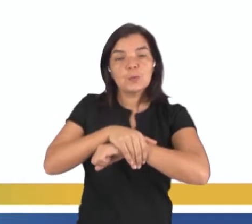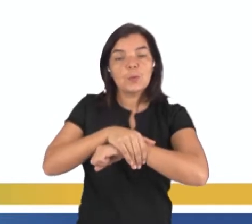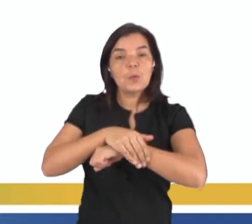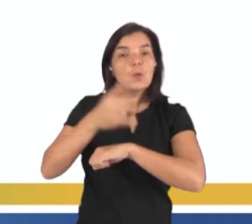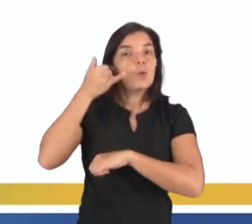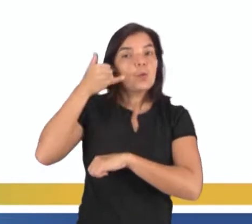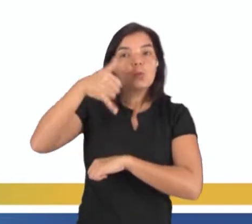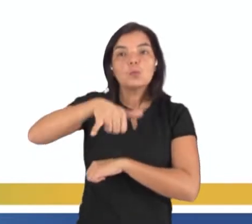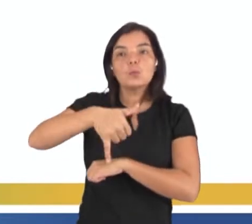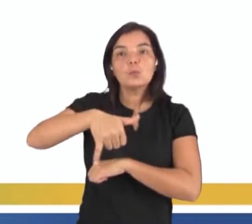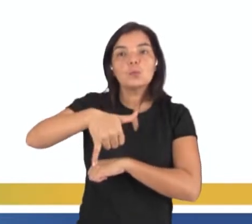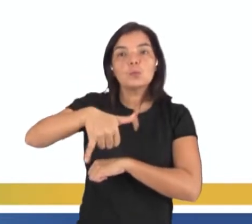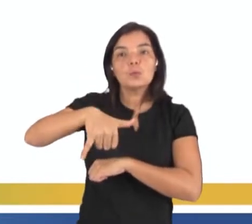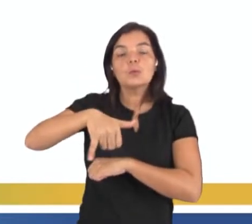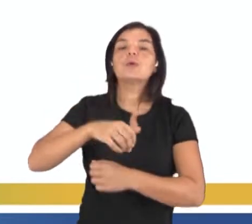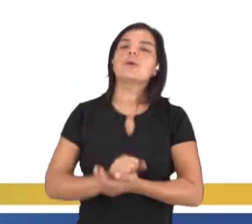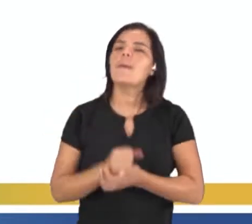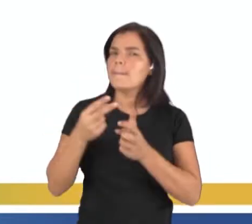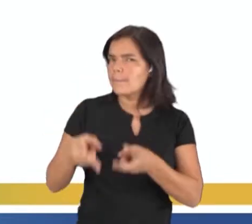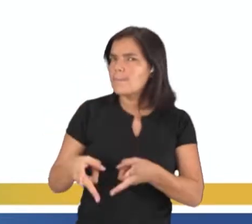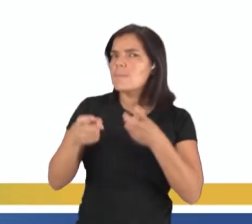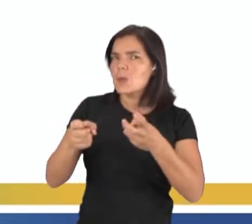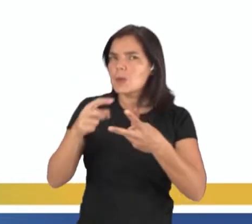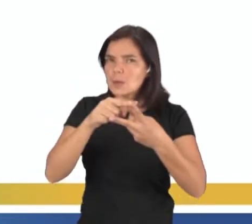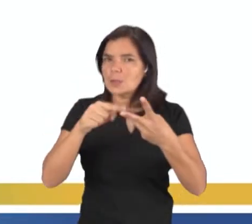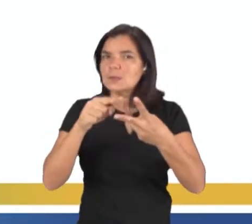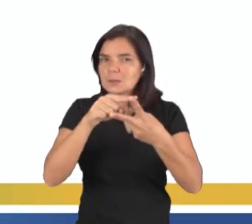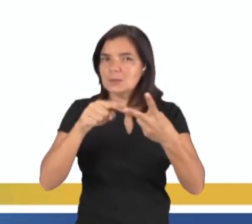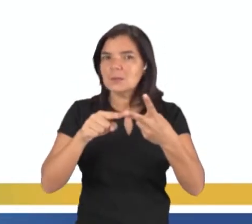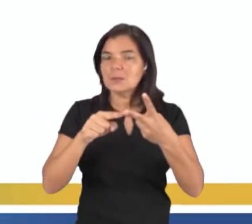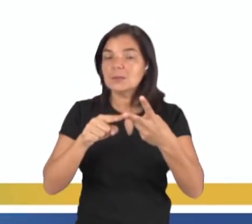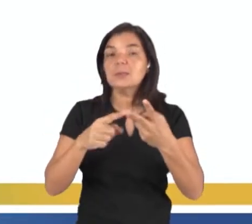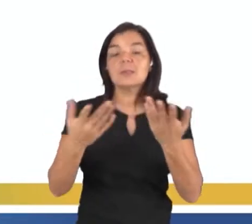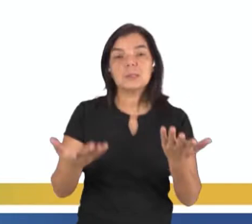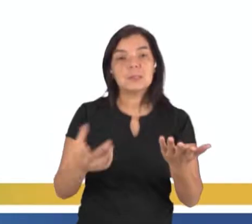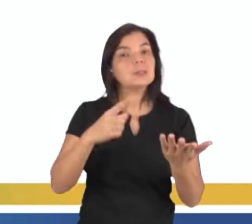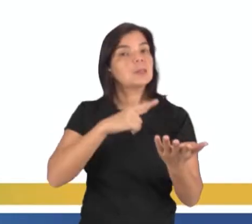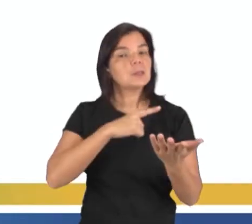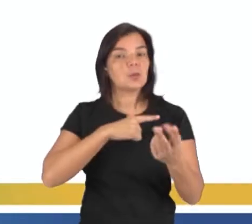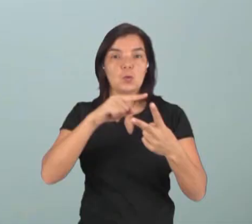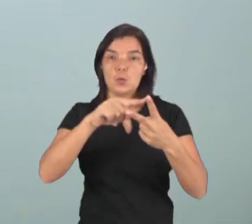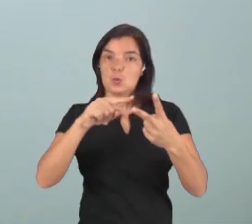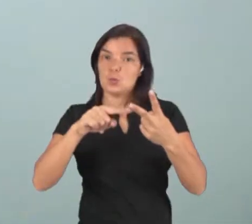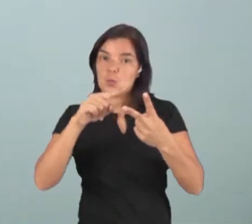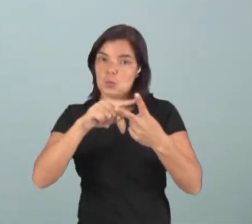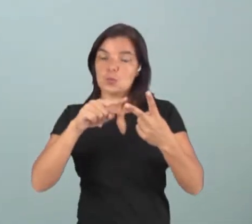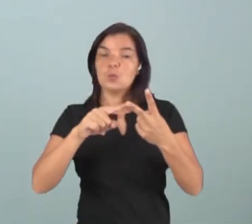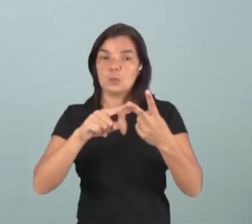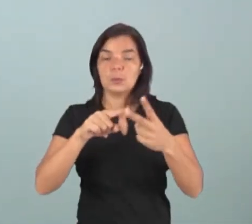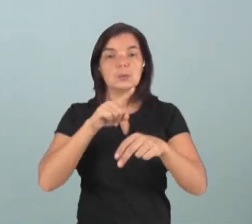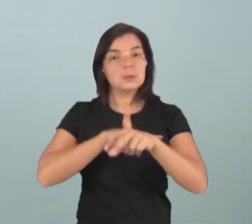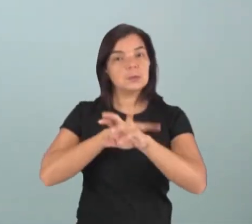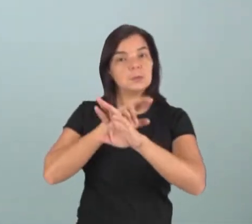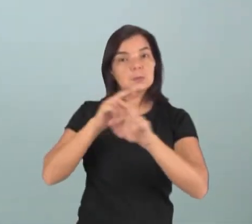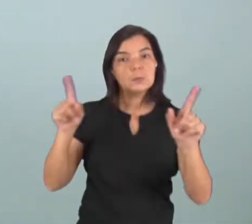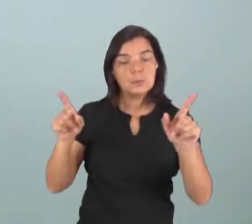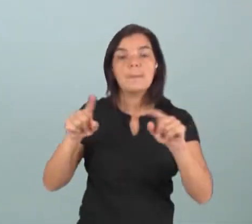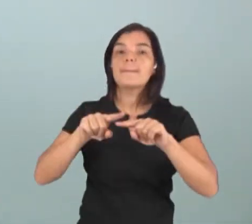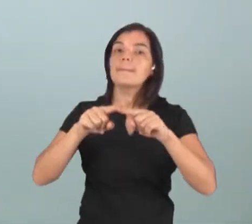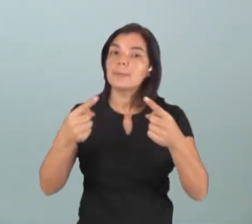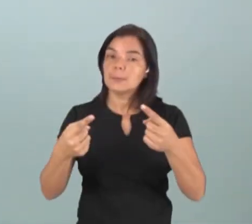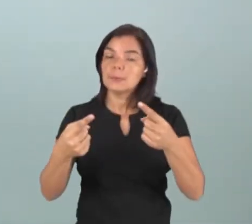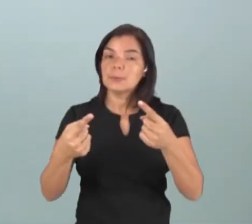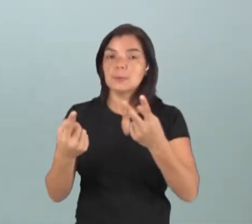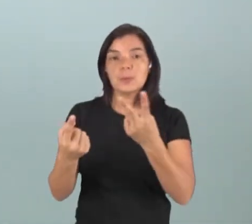o telefone tocou. Perceberam essas duas ações aí? Então, nós temos agora duas ações em tempos diferentes,